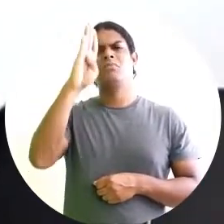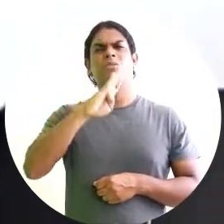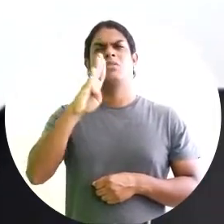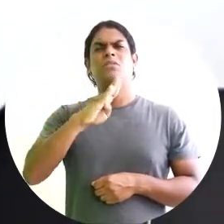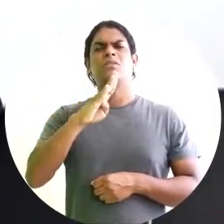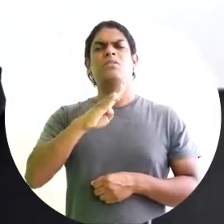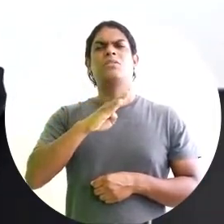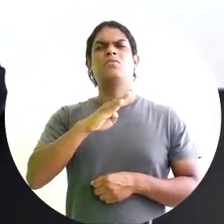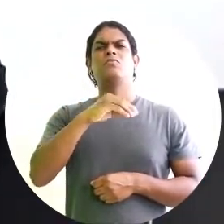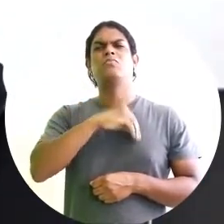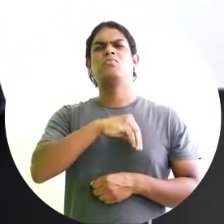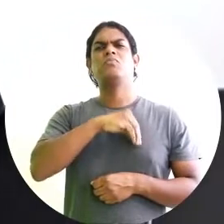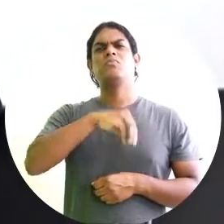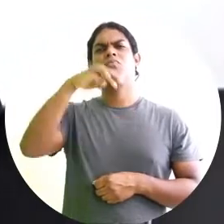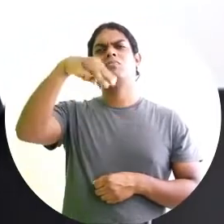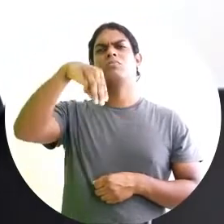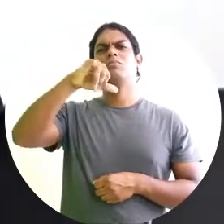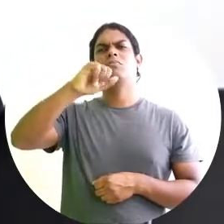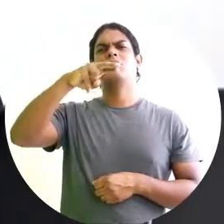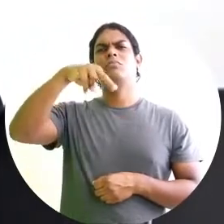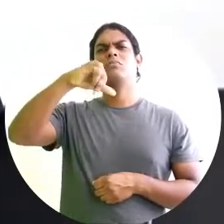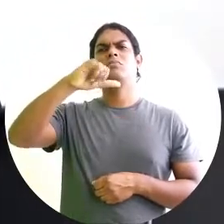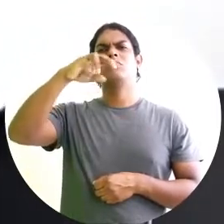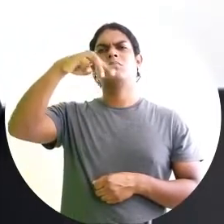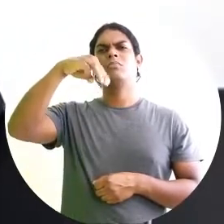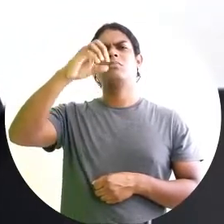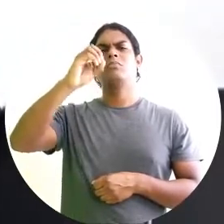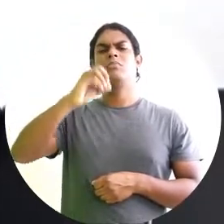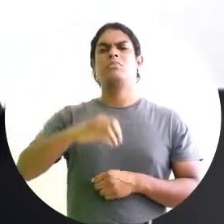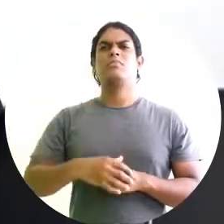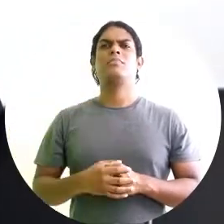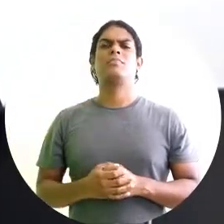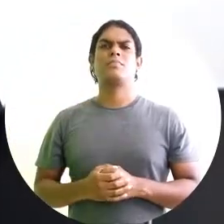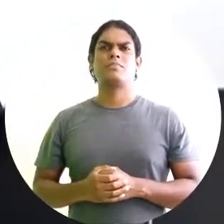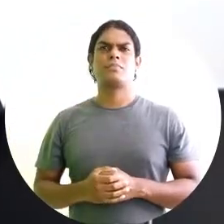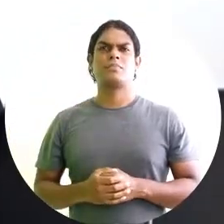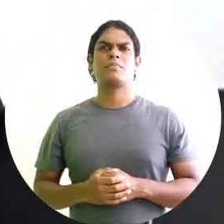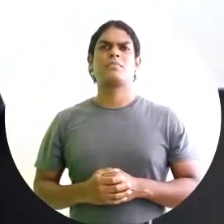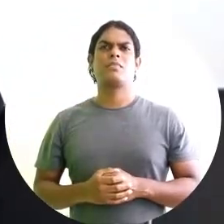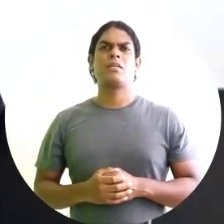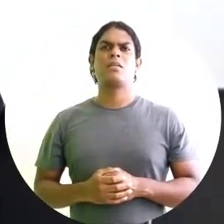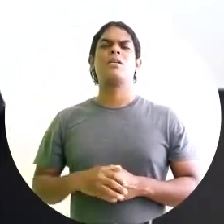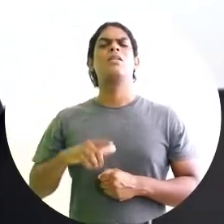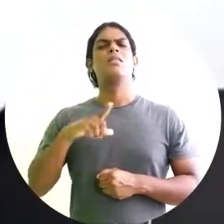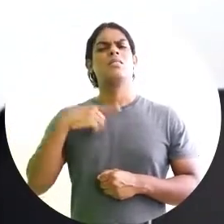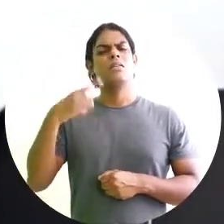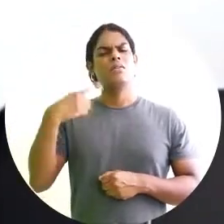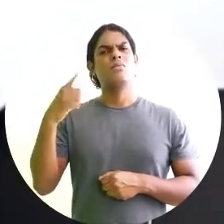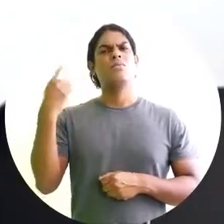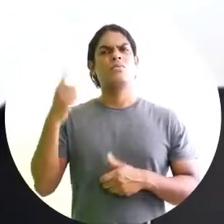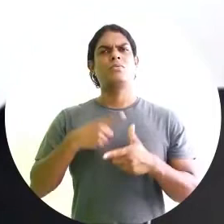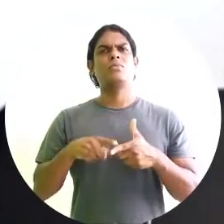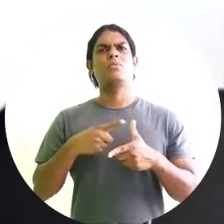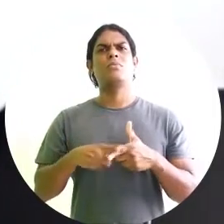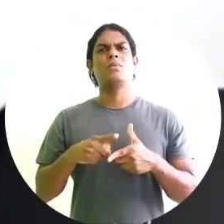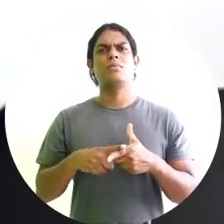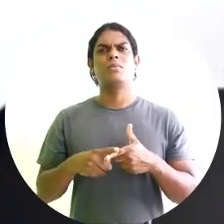mínimo. Então, esse é um ponto que nós falamos e é o mais comum de todos. Existe um